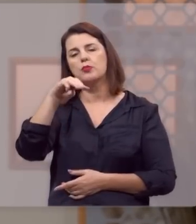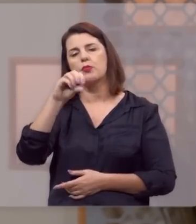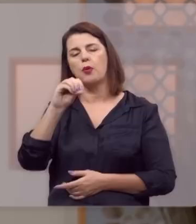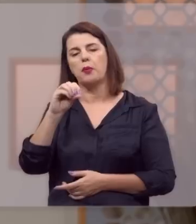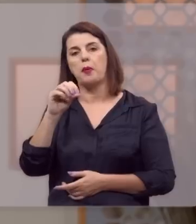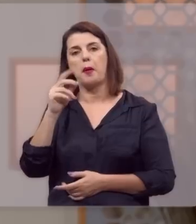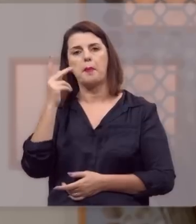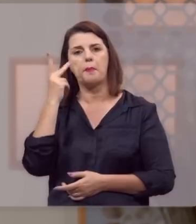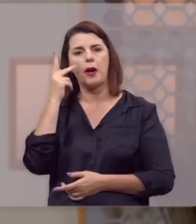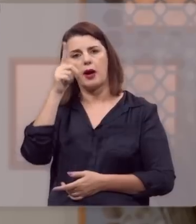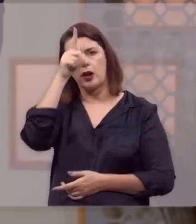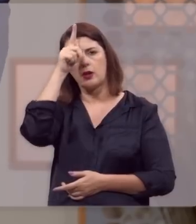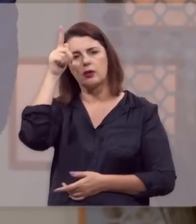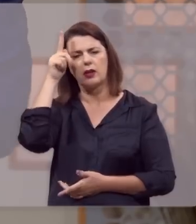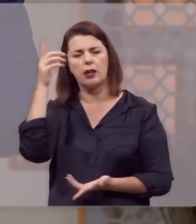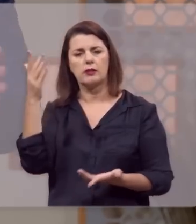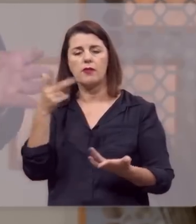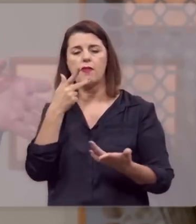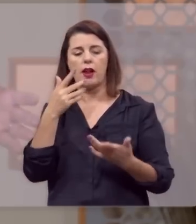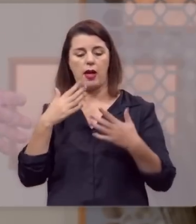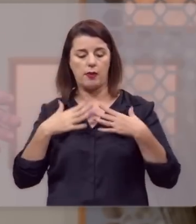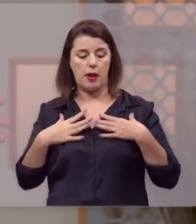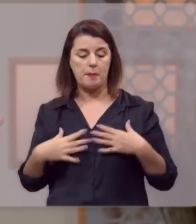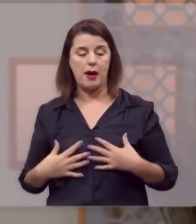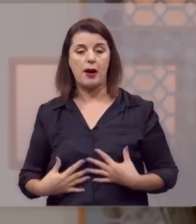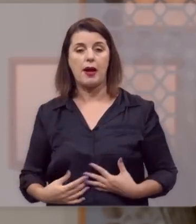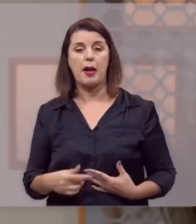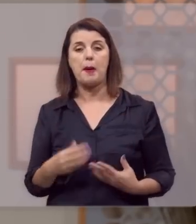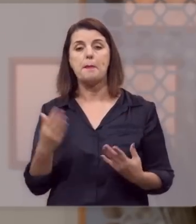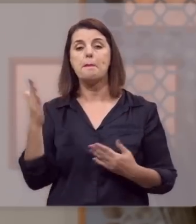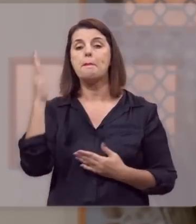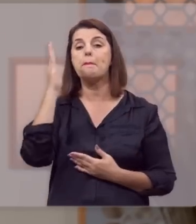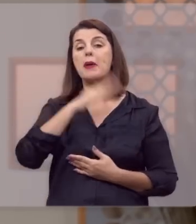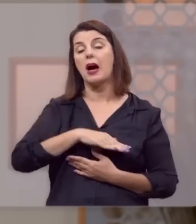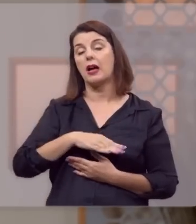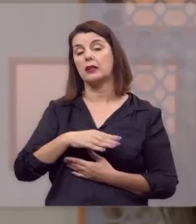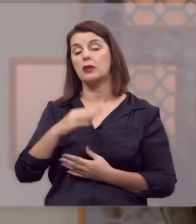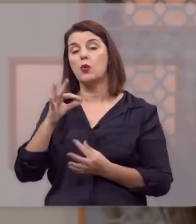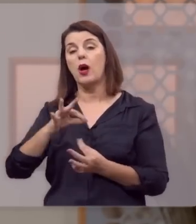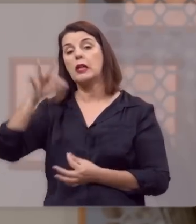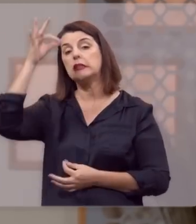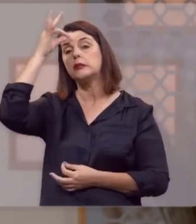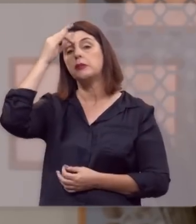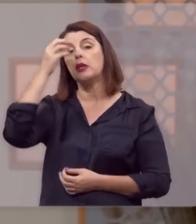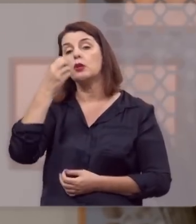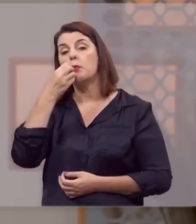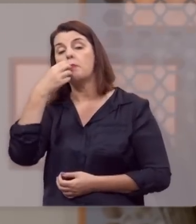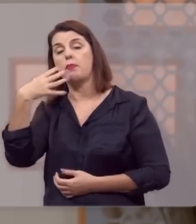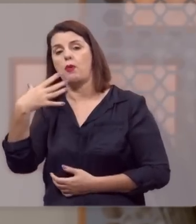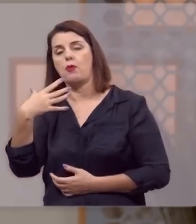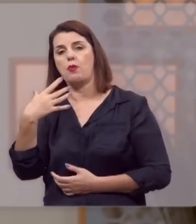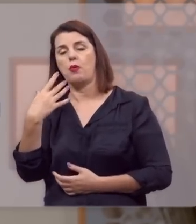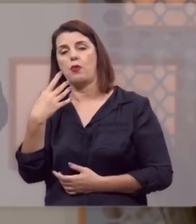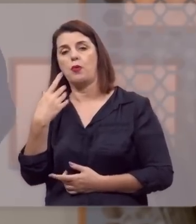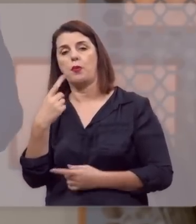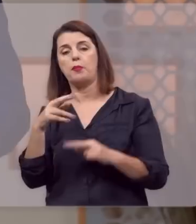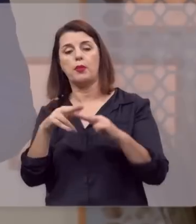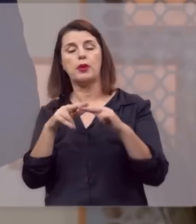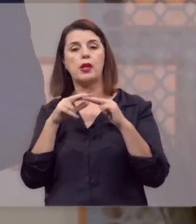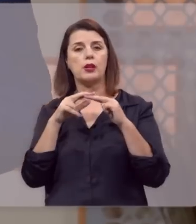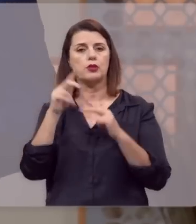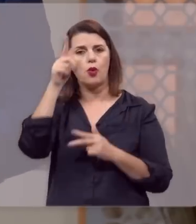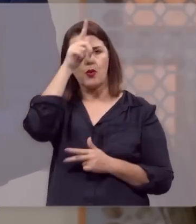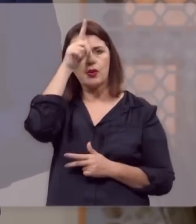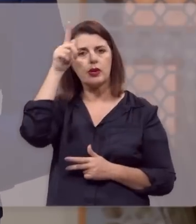a matéria era essencialmente má e o espírito essencialmente bom. Desta forma, os gregos não